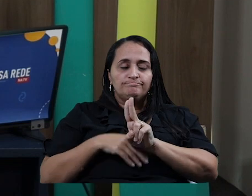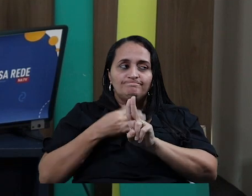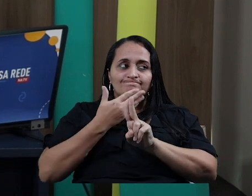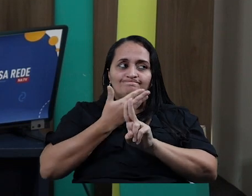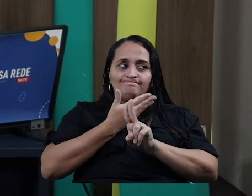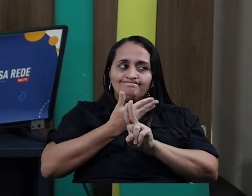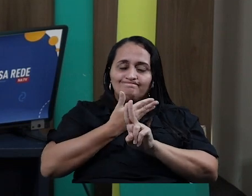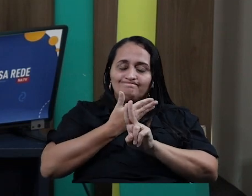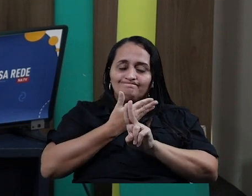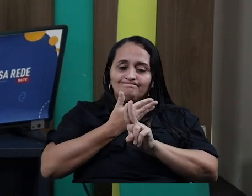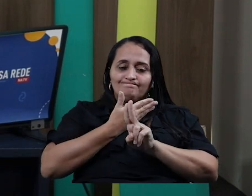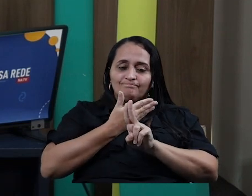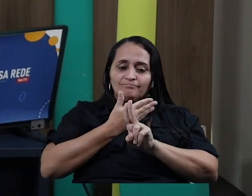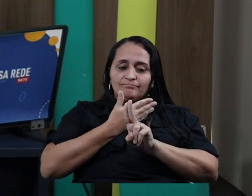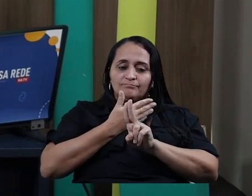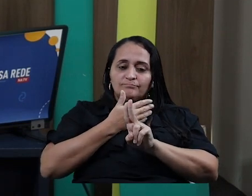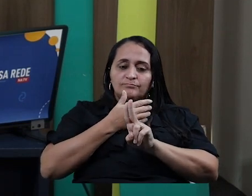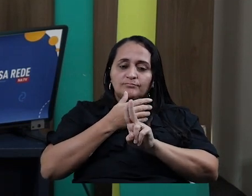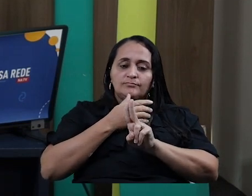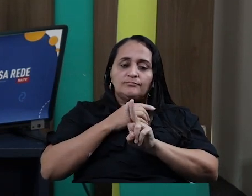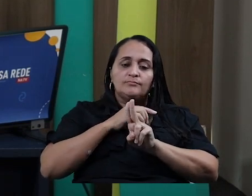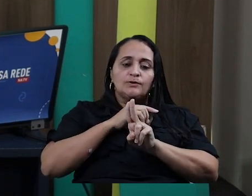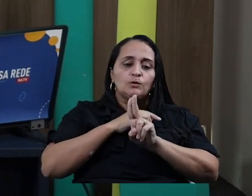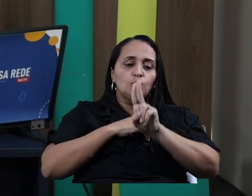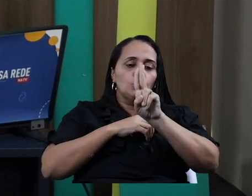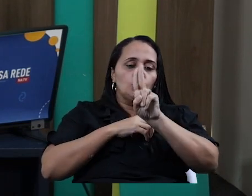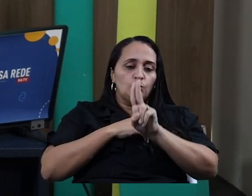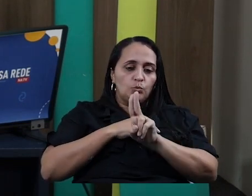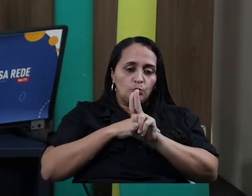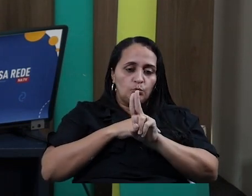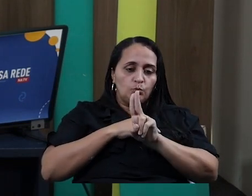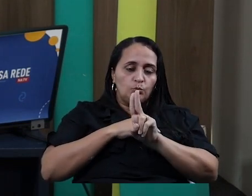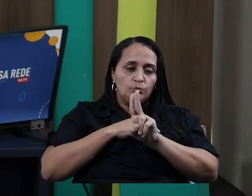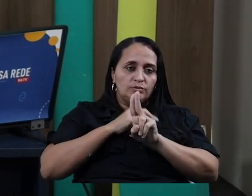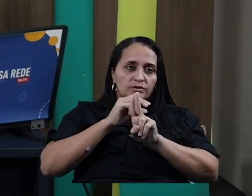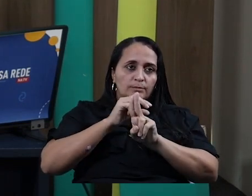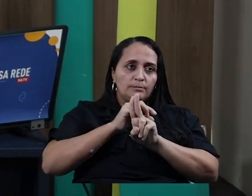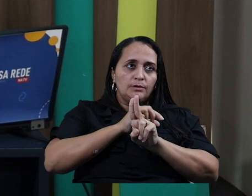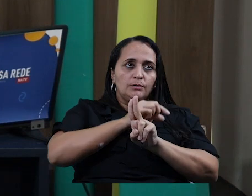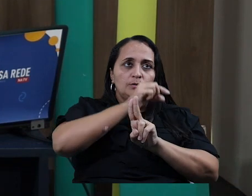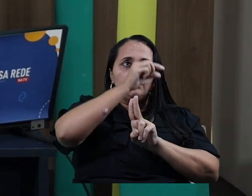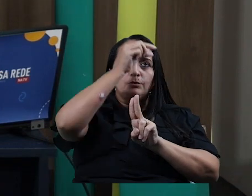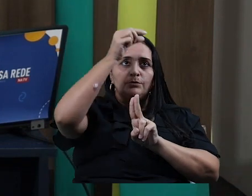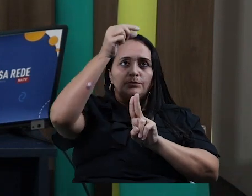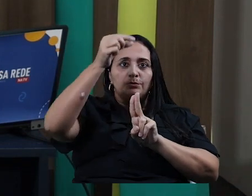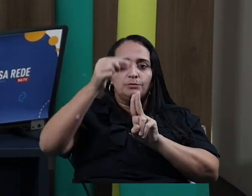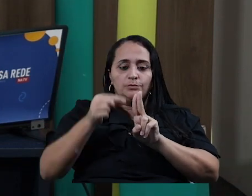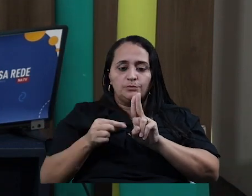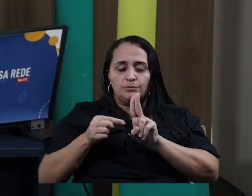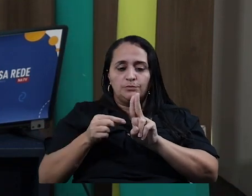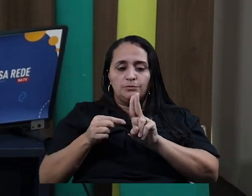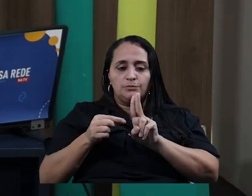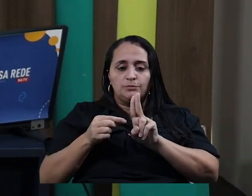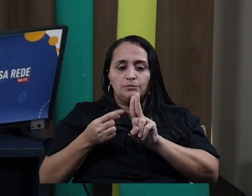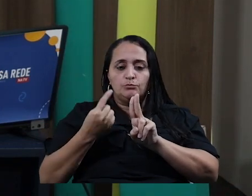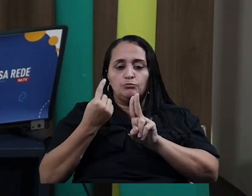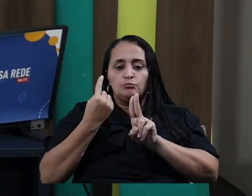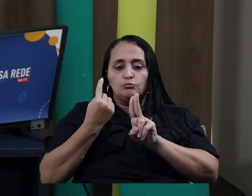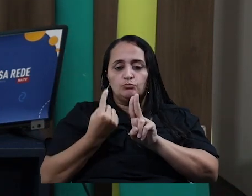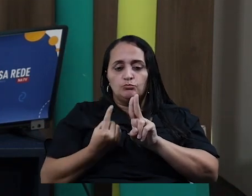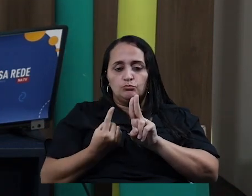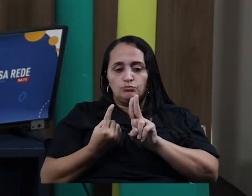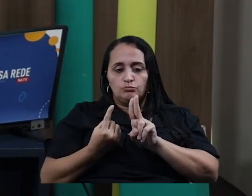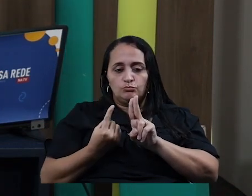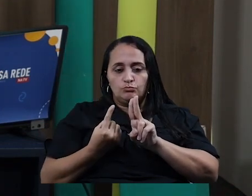o U que vai, é o U e o valor que está nele. Então, esse U tinha que vir para cá e uma